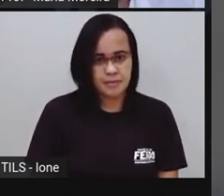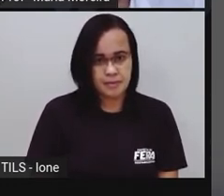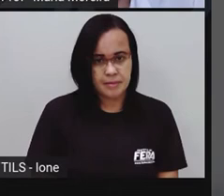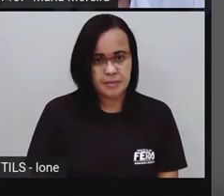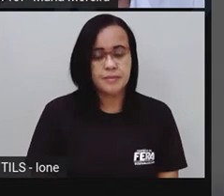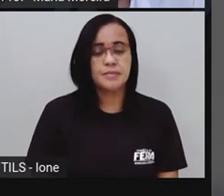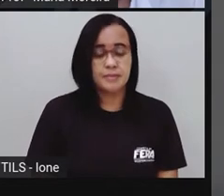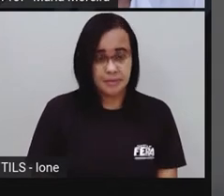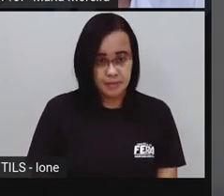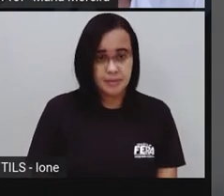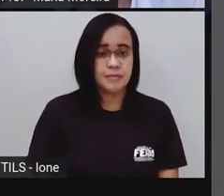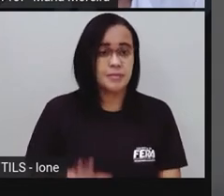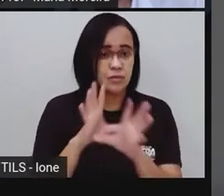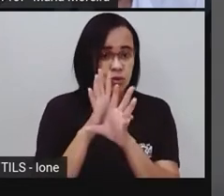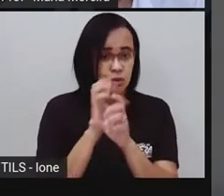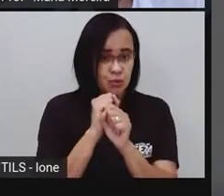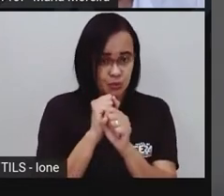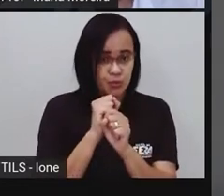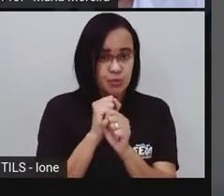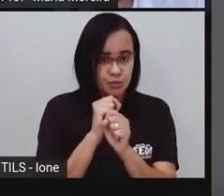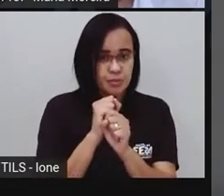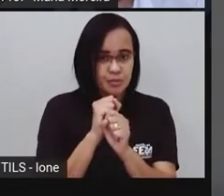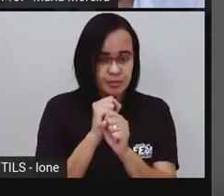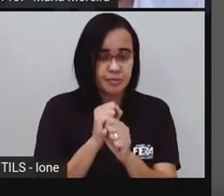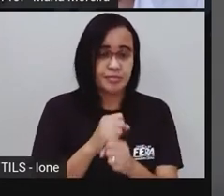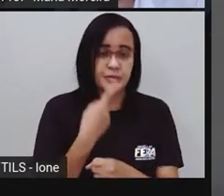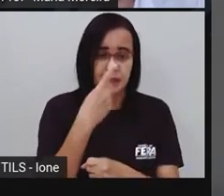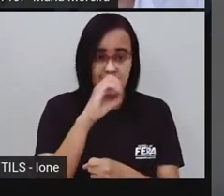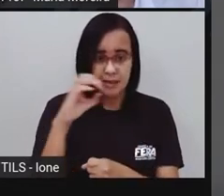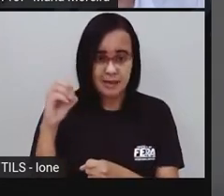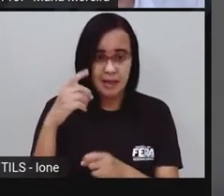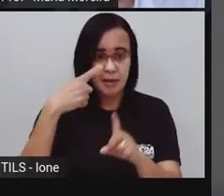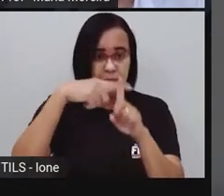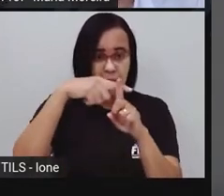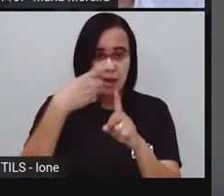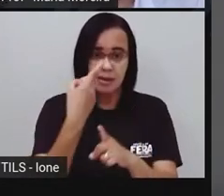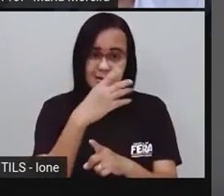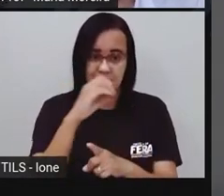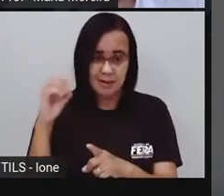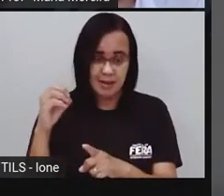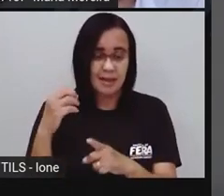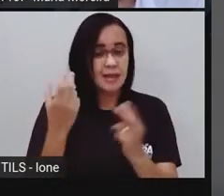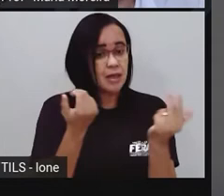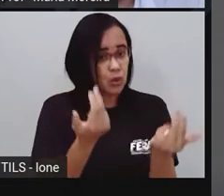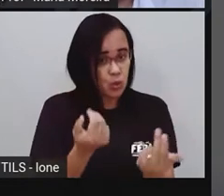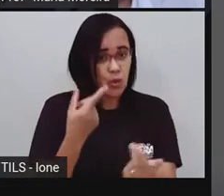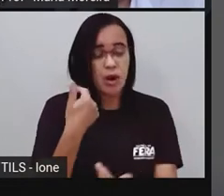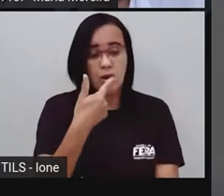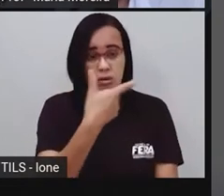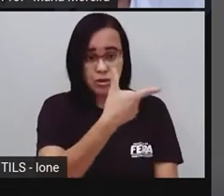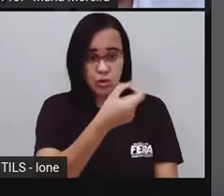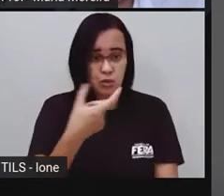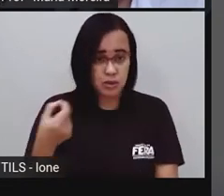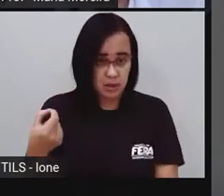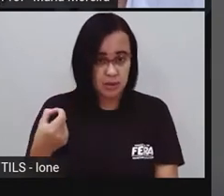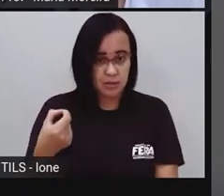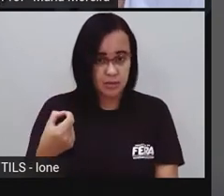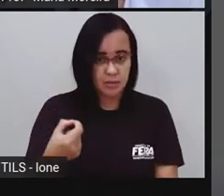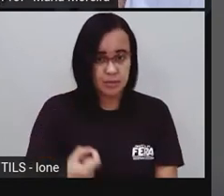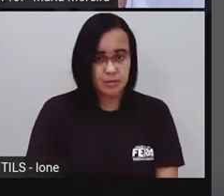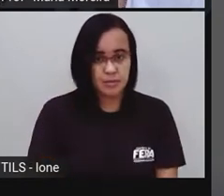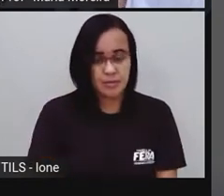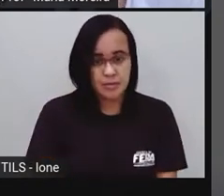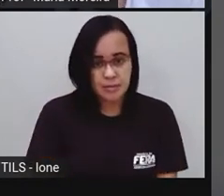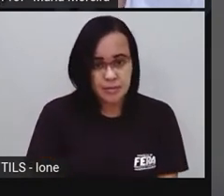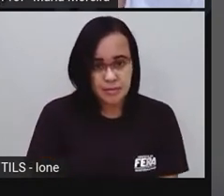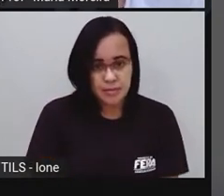é mas sim e sem mas sem é igual a quanto a do 200 hoje